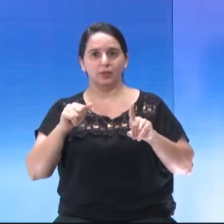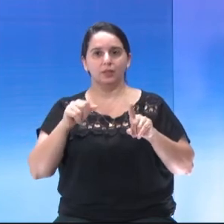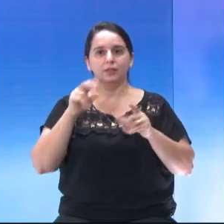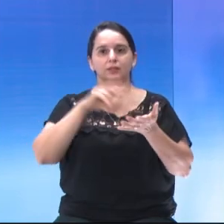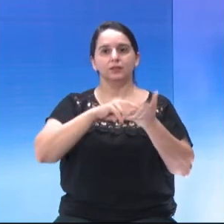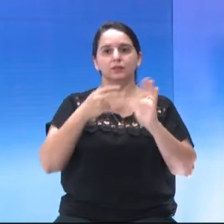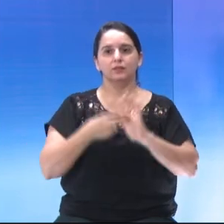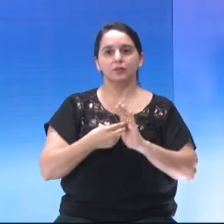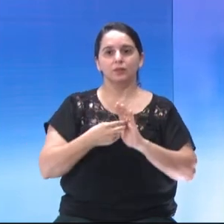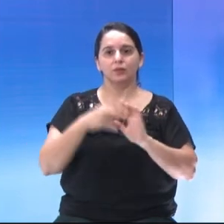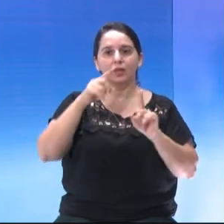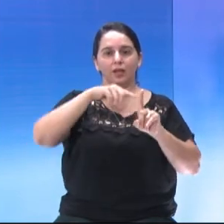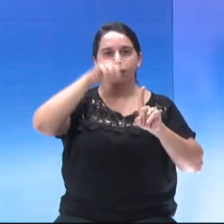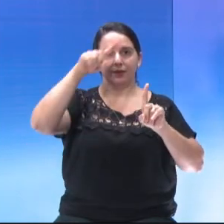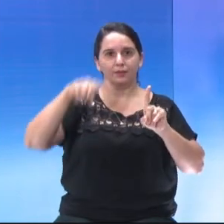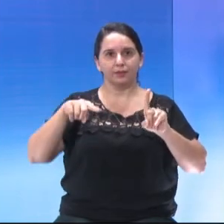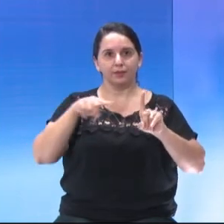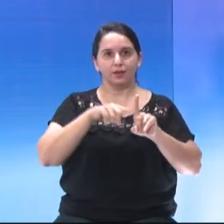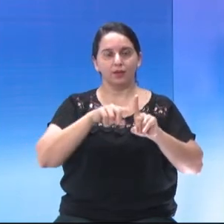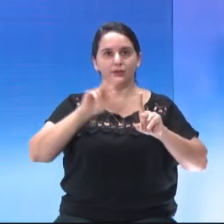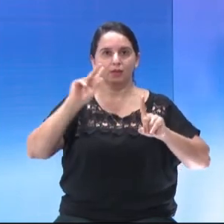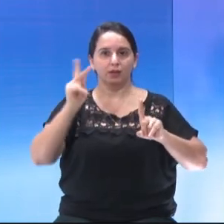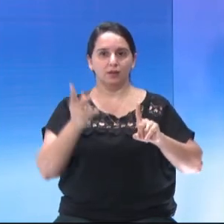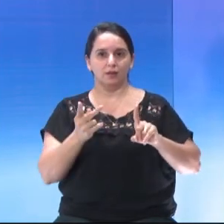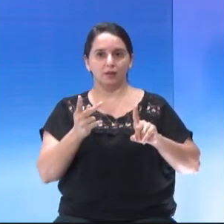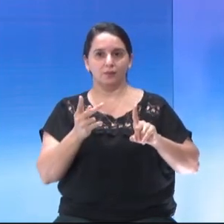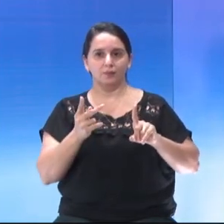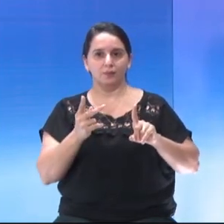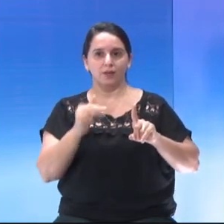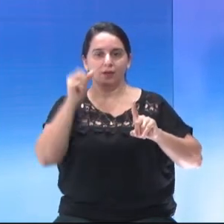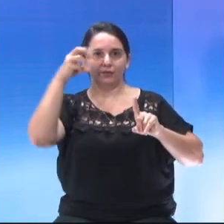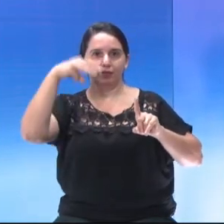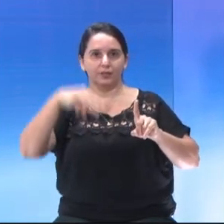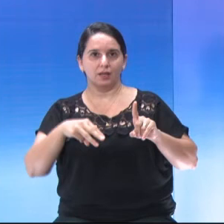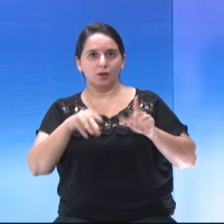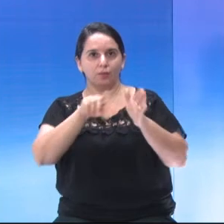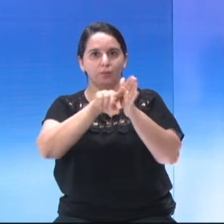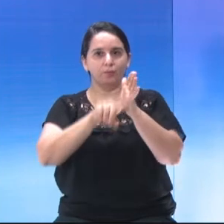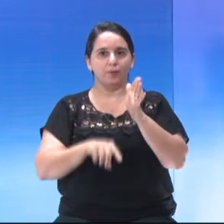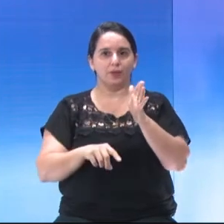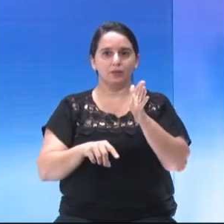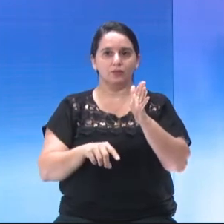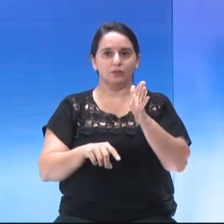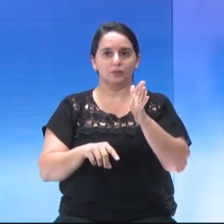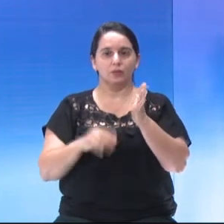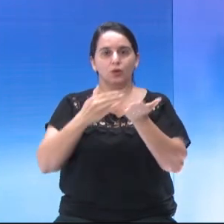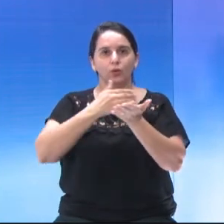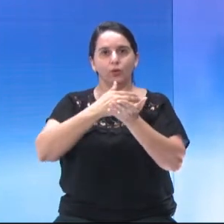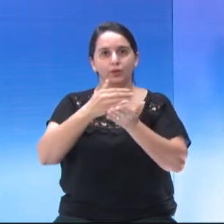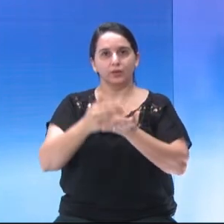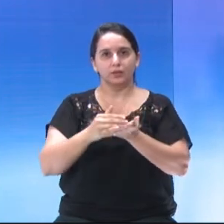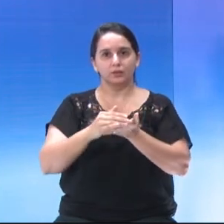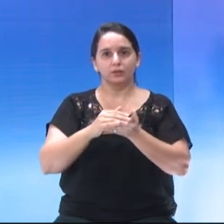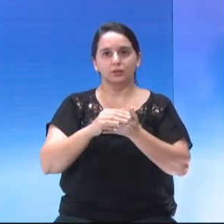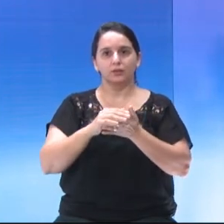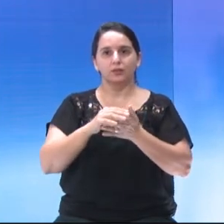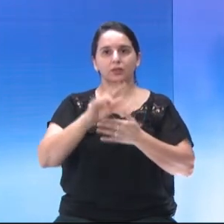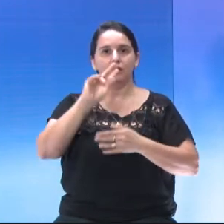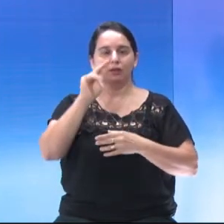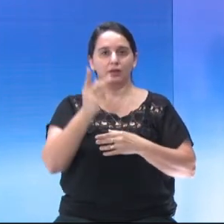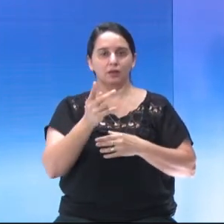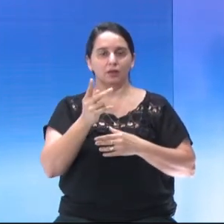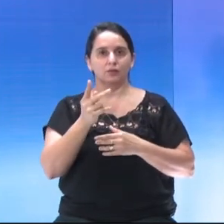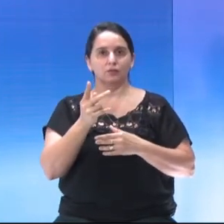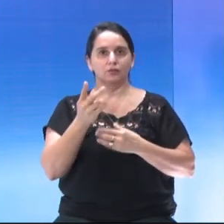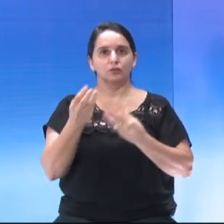de ΔH, que é representado pela entalpia final menos a entalpia inicial. E como nós